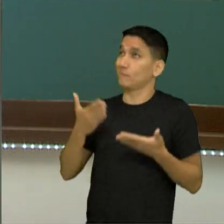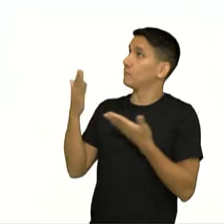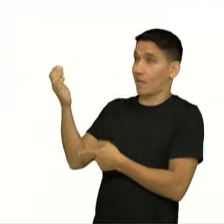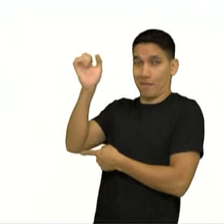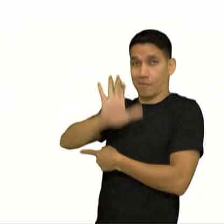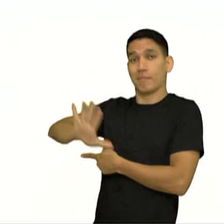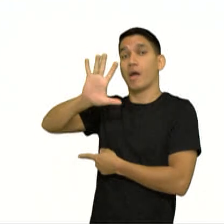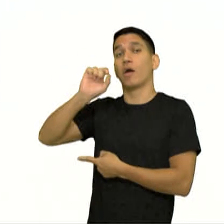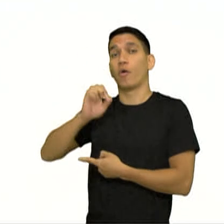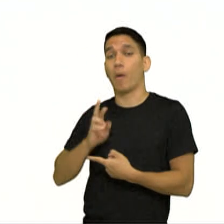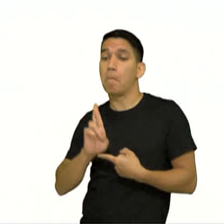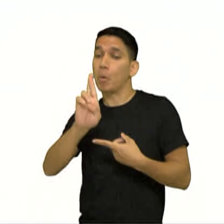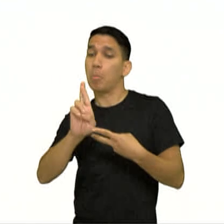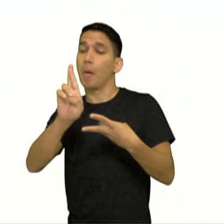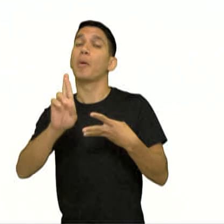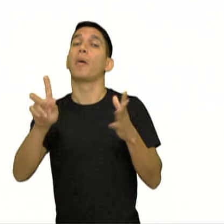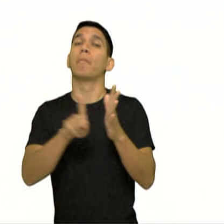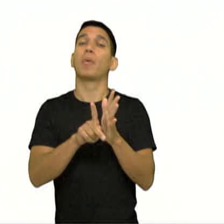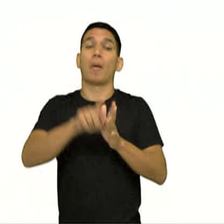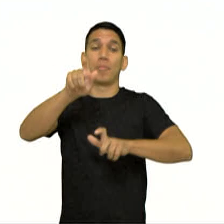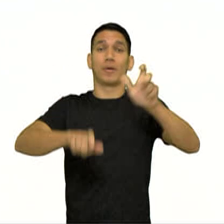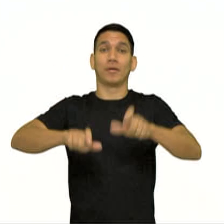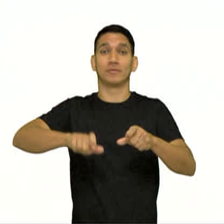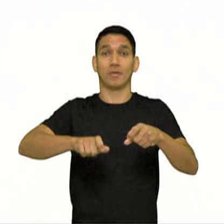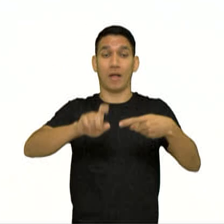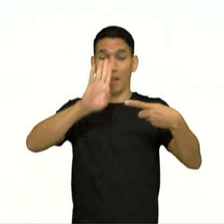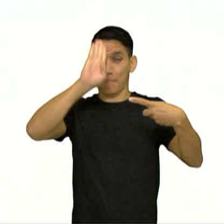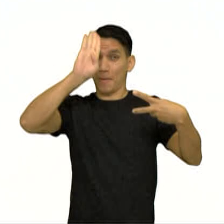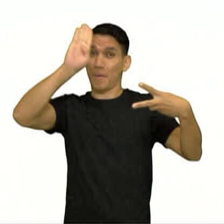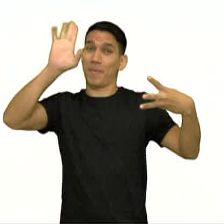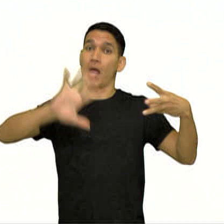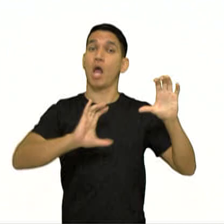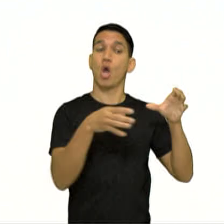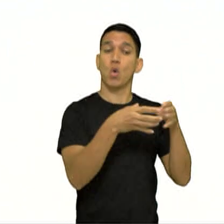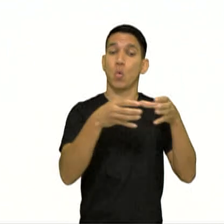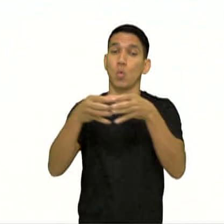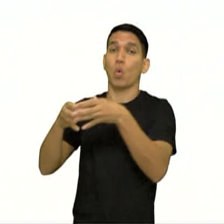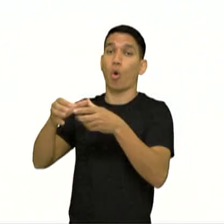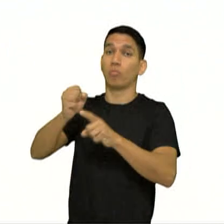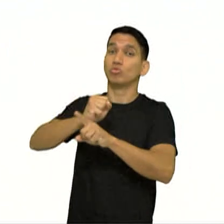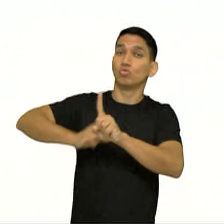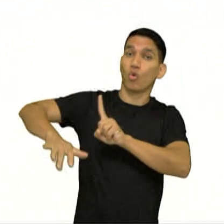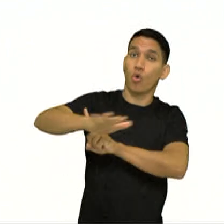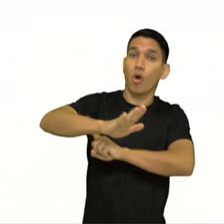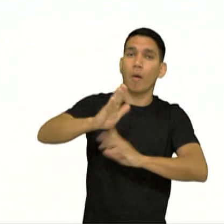estão representantes dos 3 principais grupos sociais